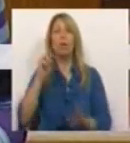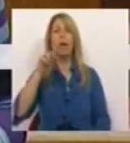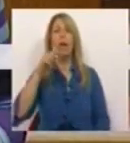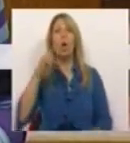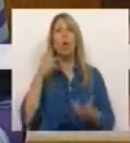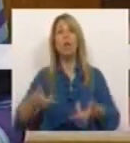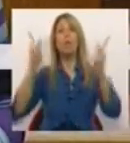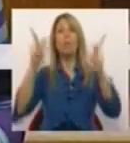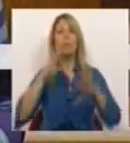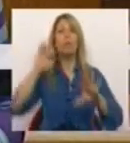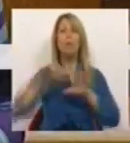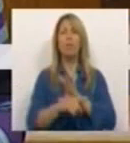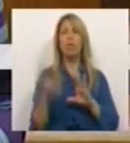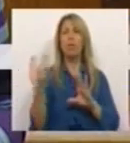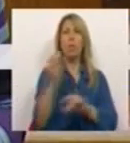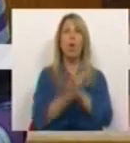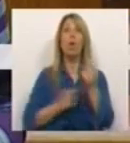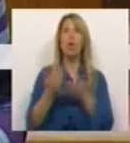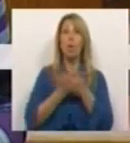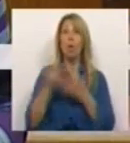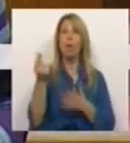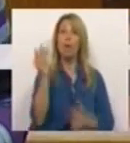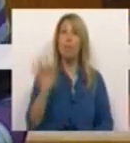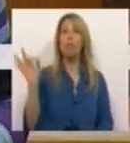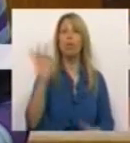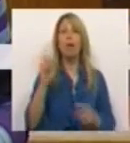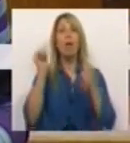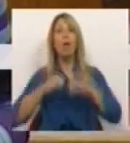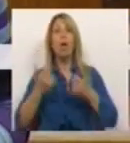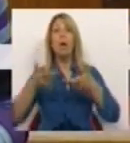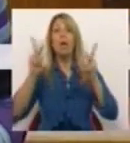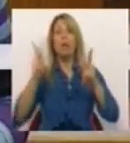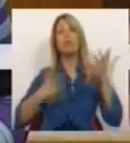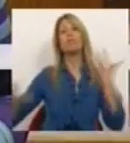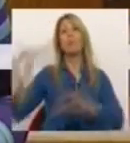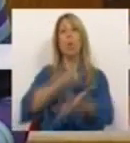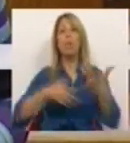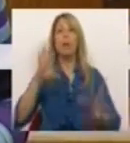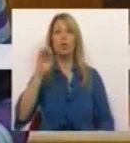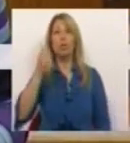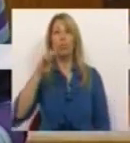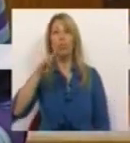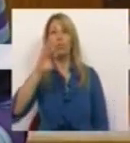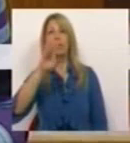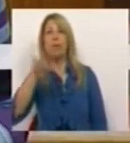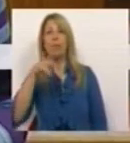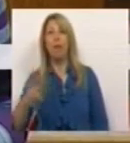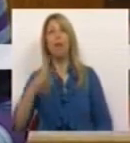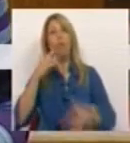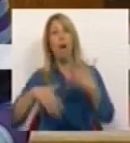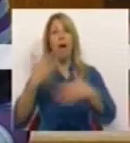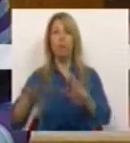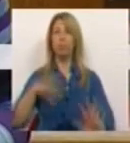mercado único e da União Económica e Monetária; os acordos livres de comércio como o CETA; o avanço da concentração de capitalistas